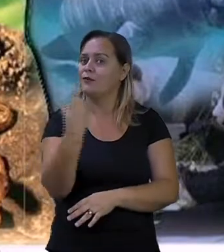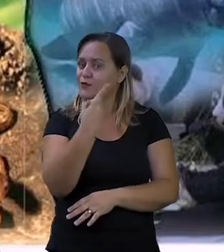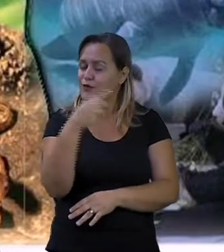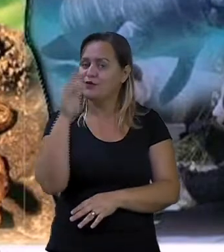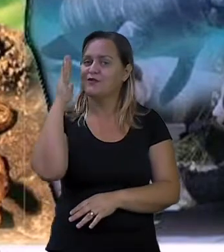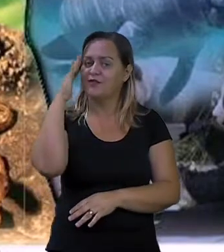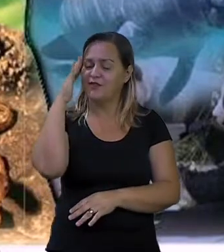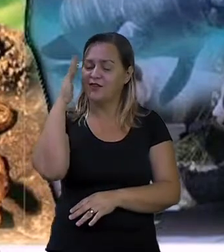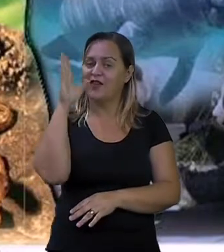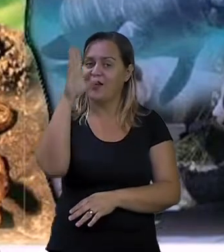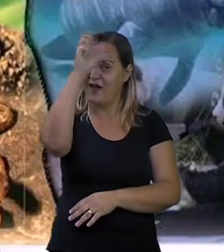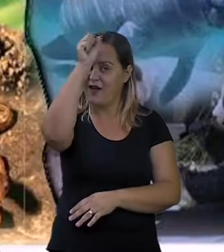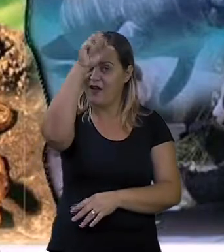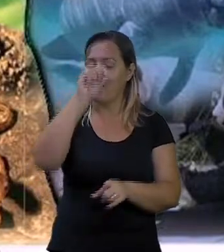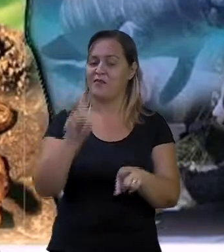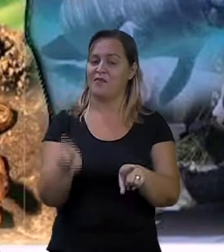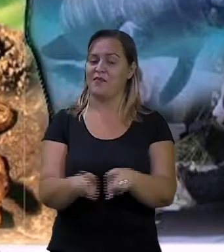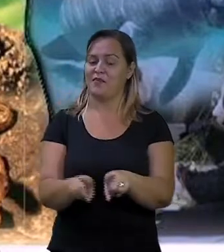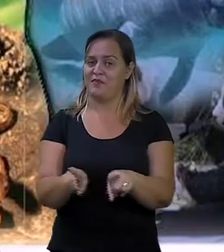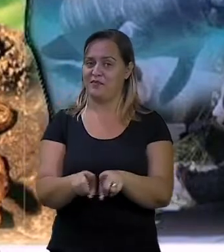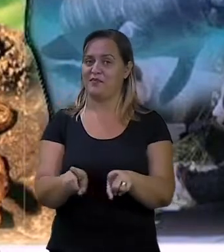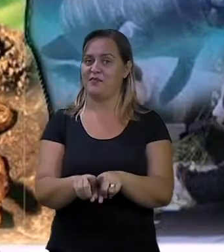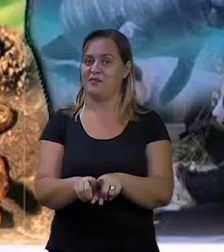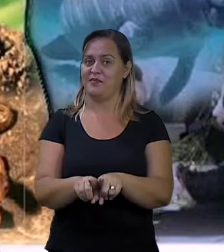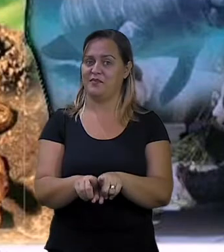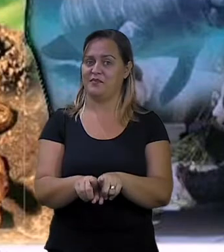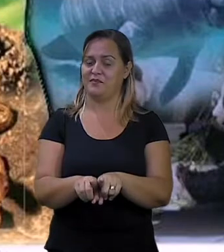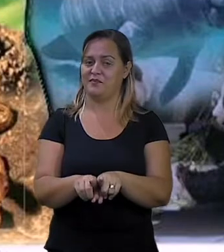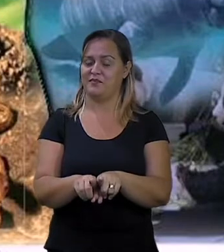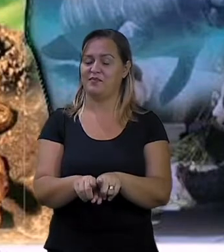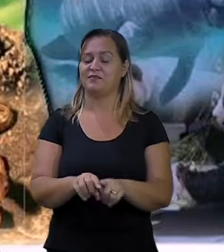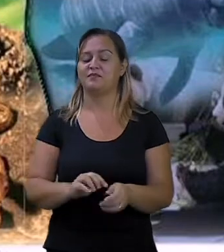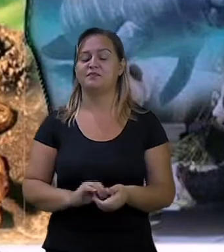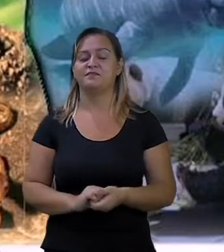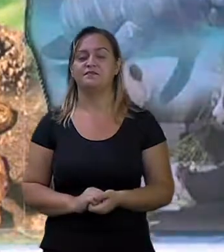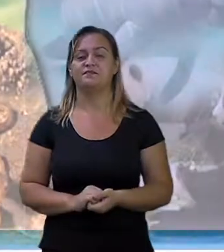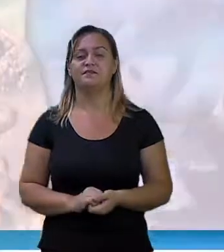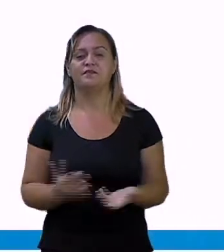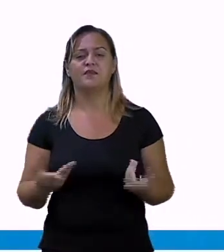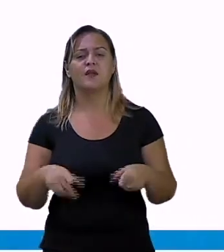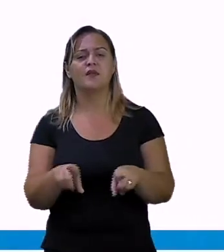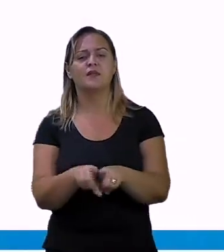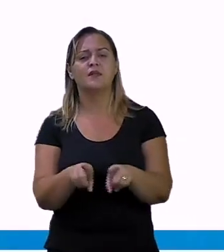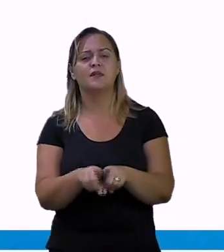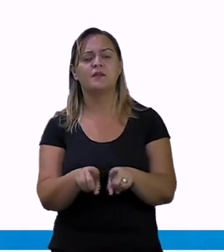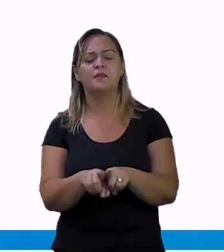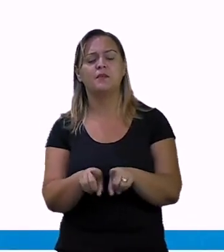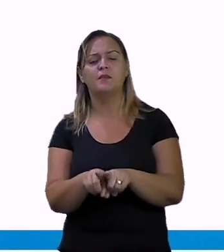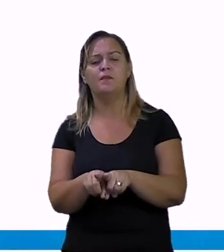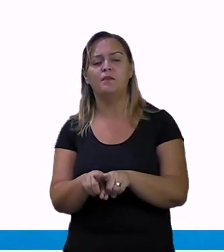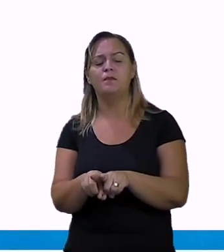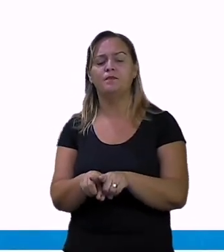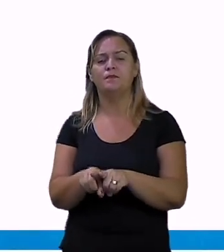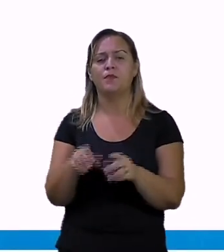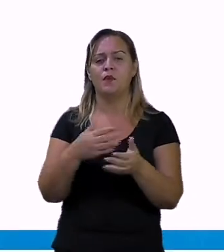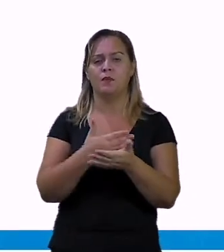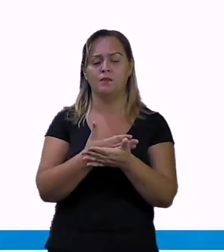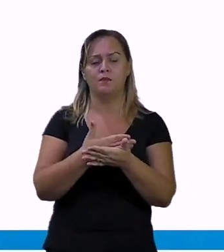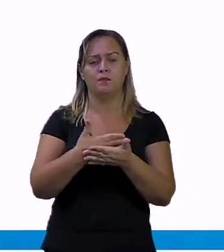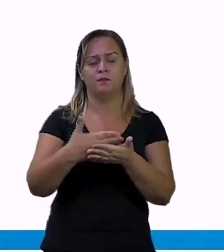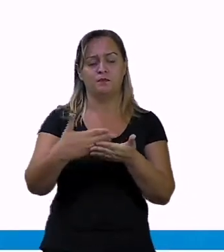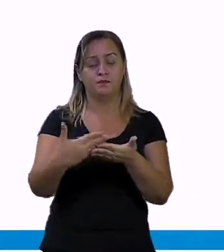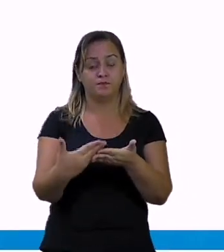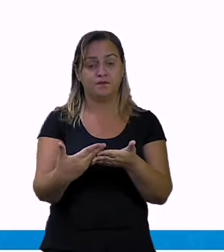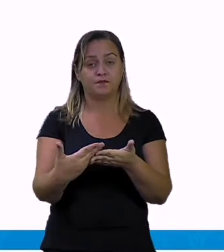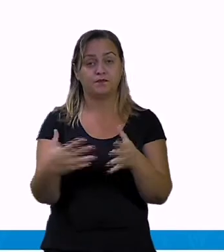seres? E aí? Vamos começar por um grupo que tem representantes nos meios